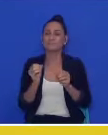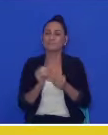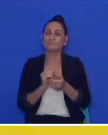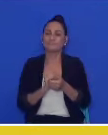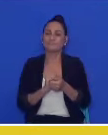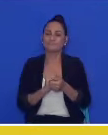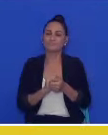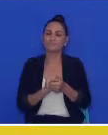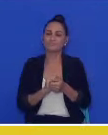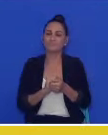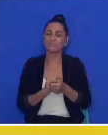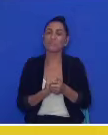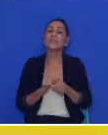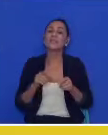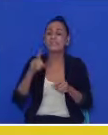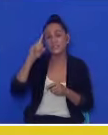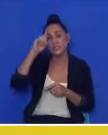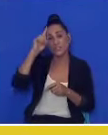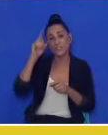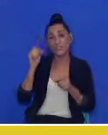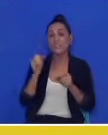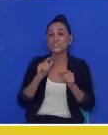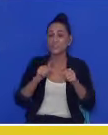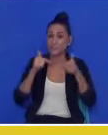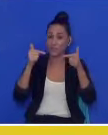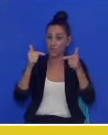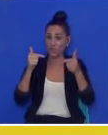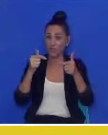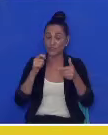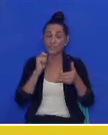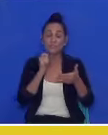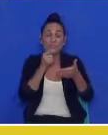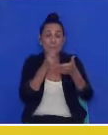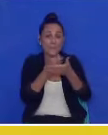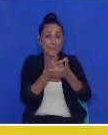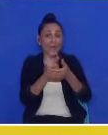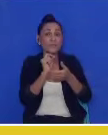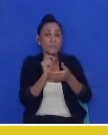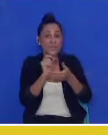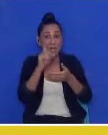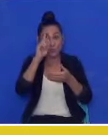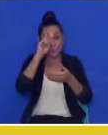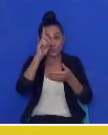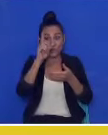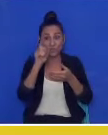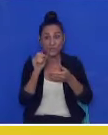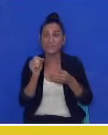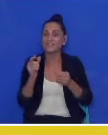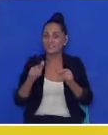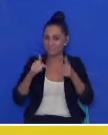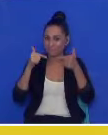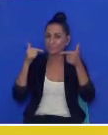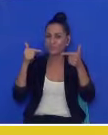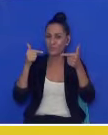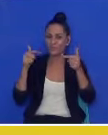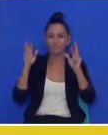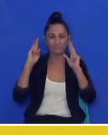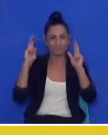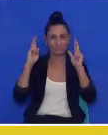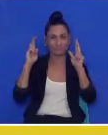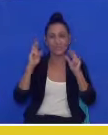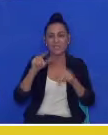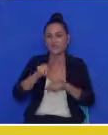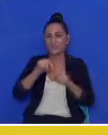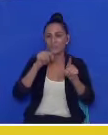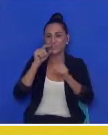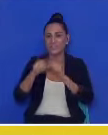sorte. Dia de sorte é a modalidade em que você aposta os seus números da sorte. Todo mundo tem os seus, não é verdade? São sorteados